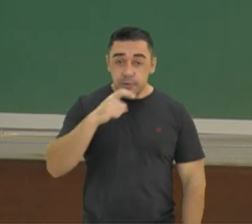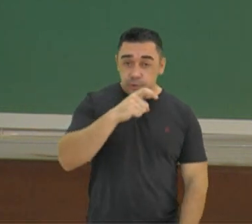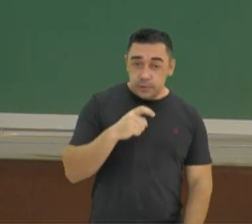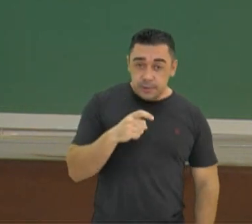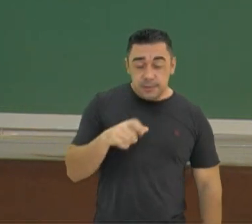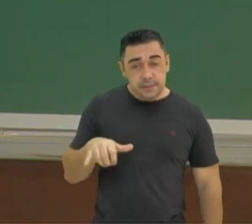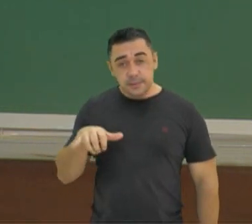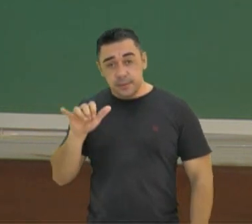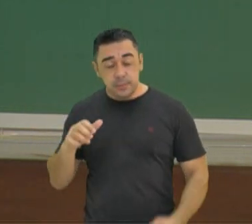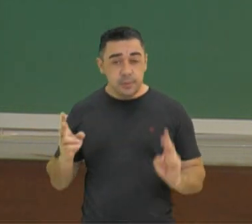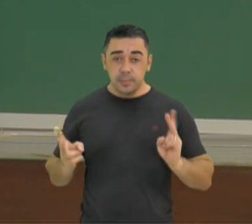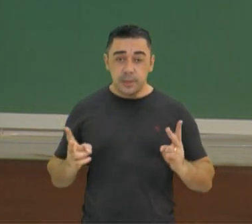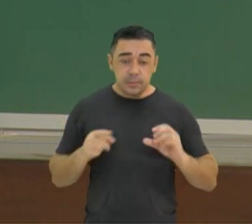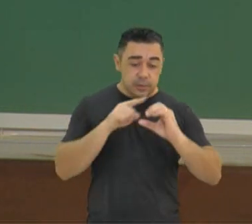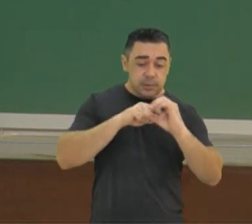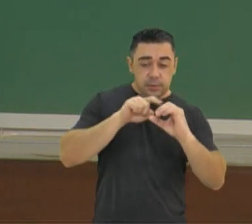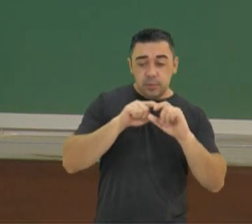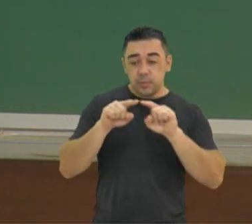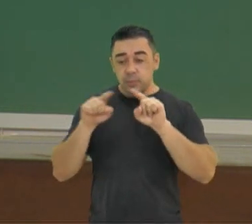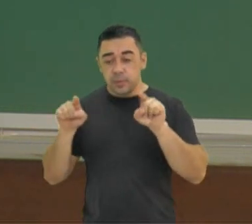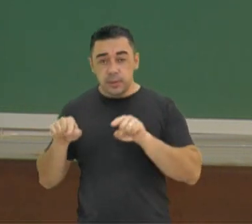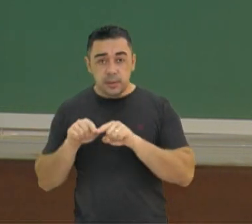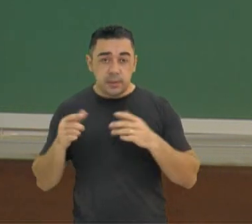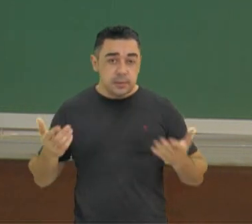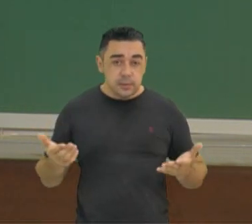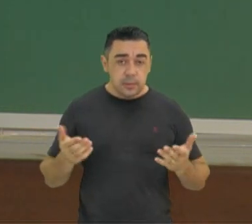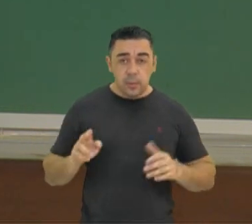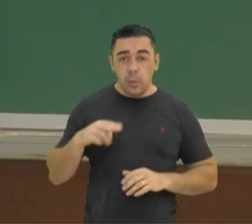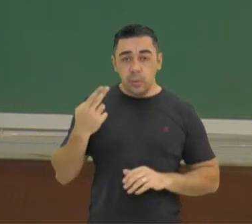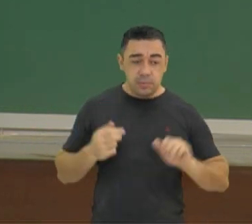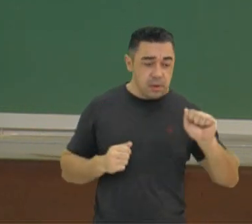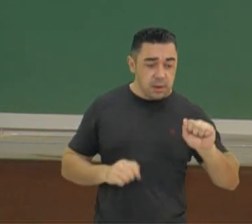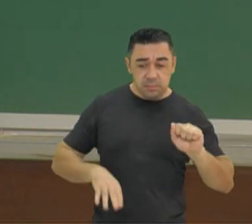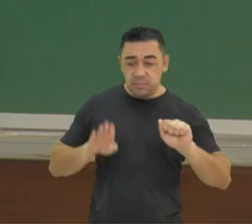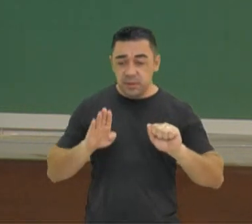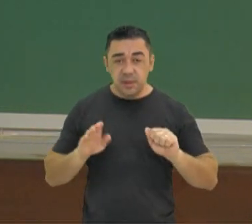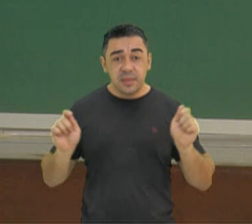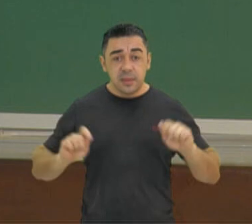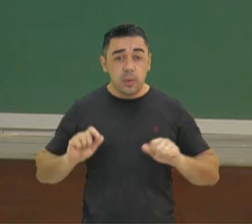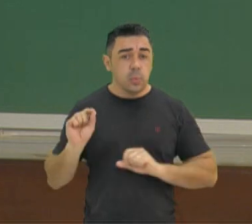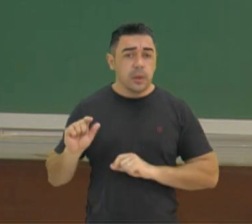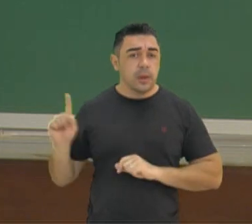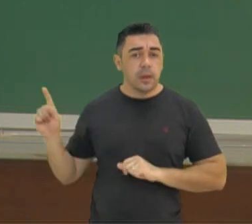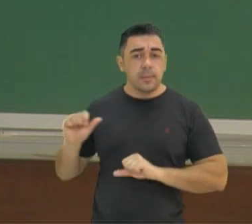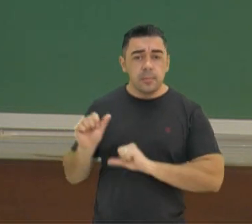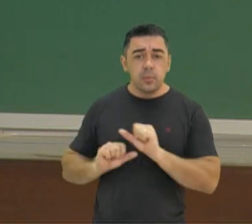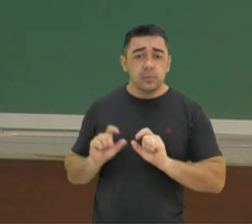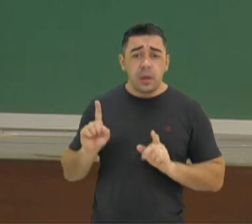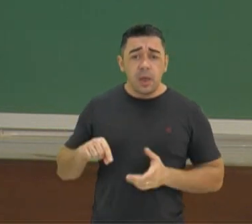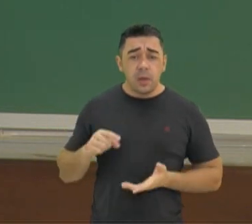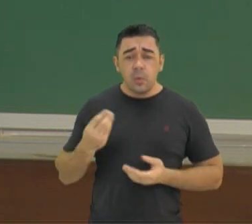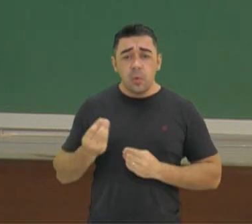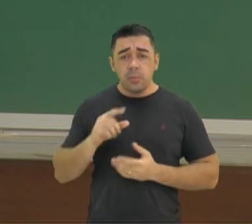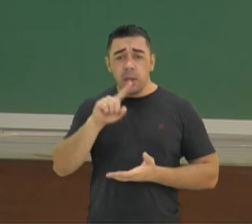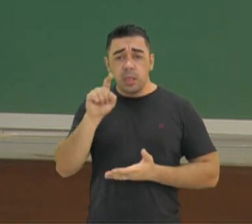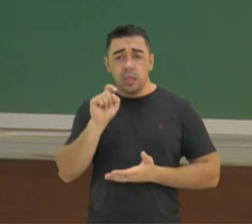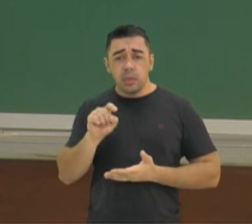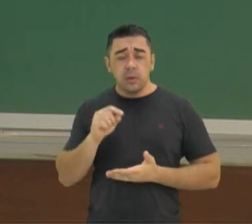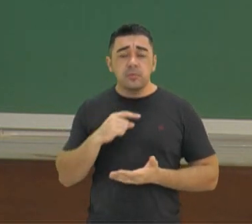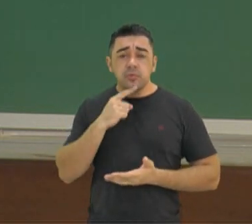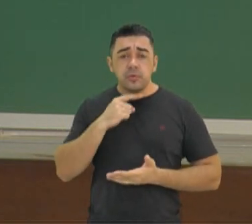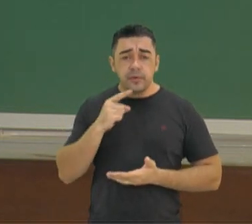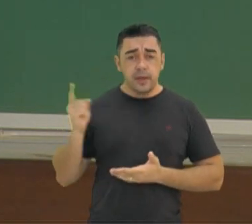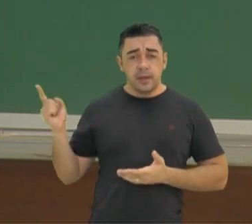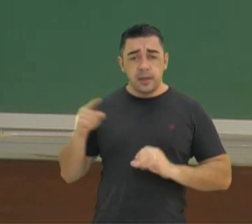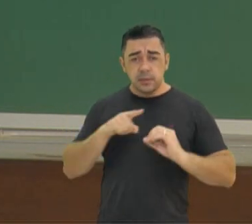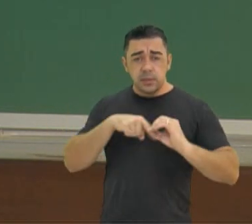e o nosso sistema de equações, que a gente utiliza x e y. A única coisa, o que muda aqui, são as incógnitas, que aqui a gente está utilizando o